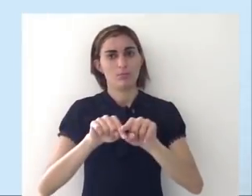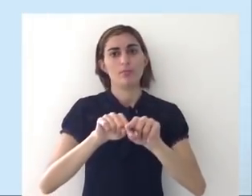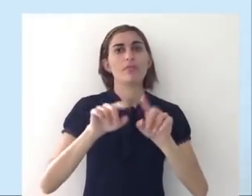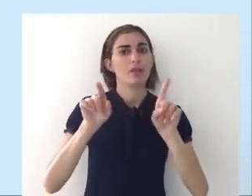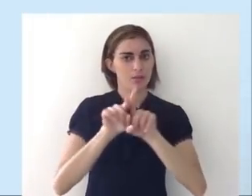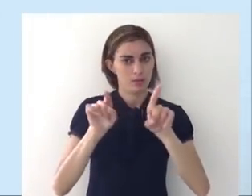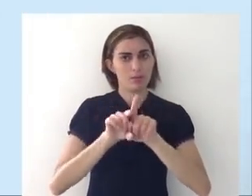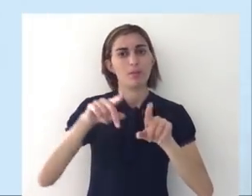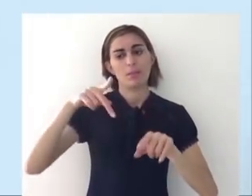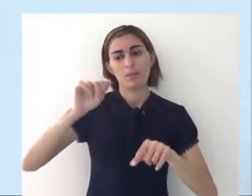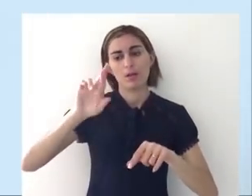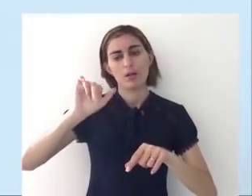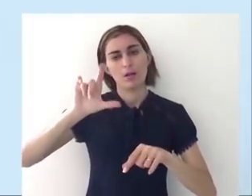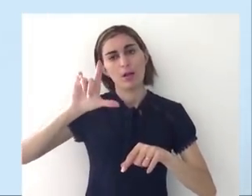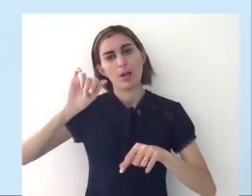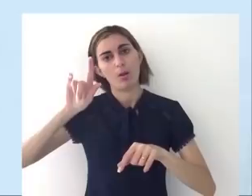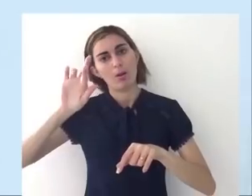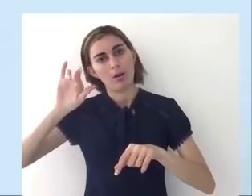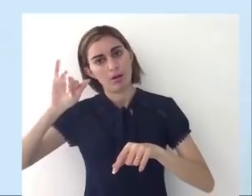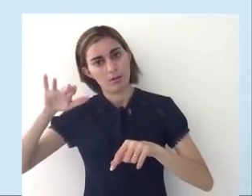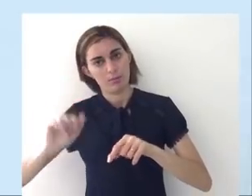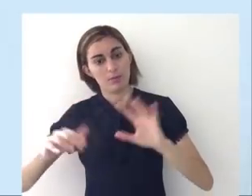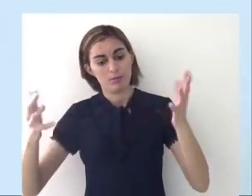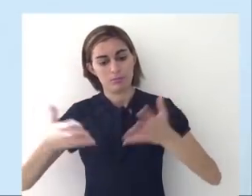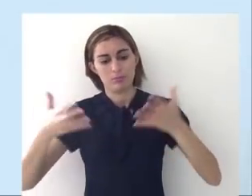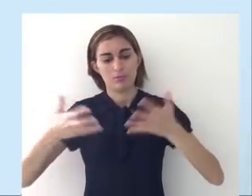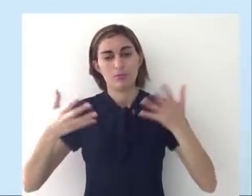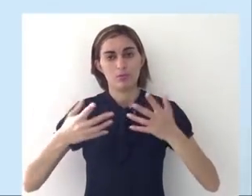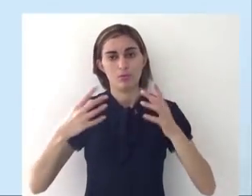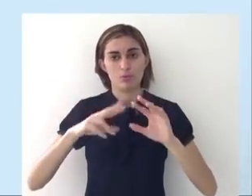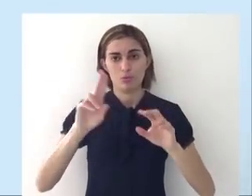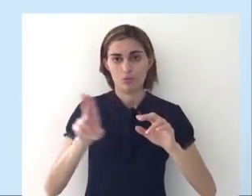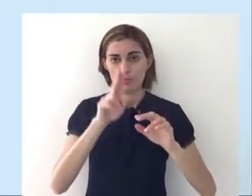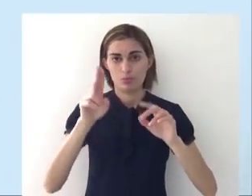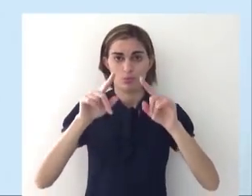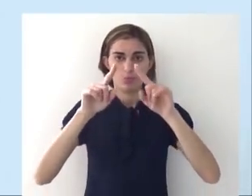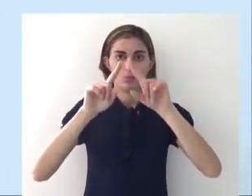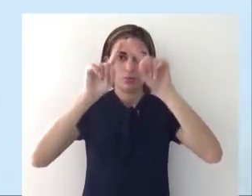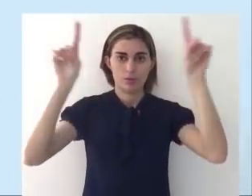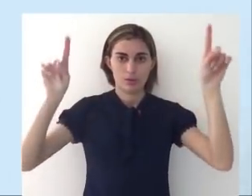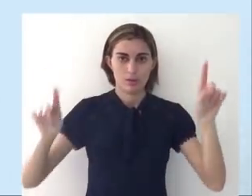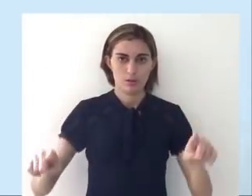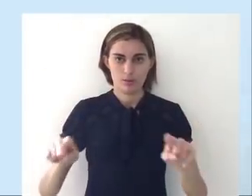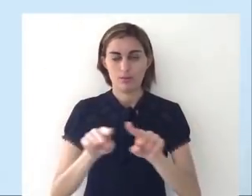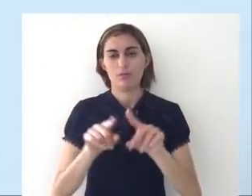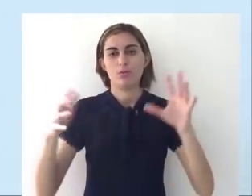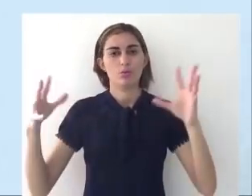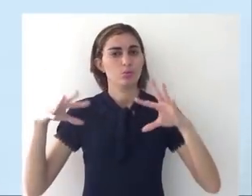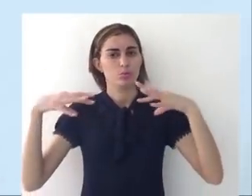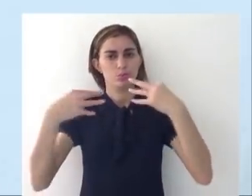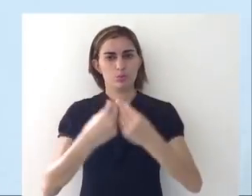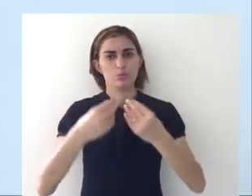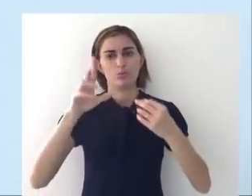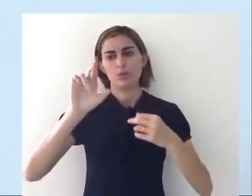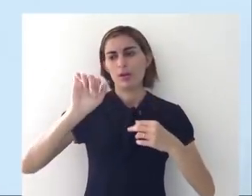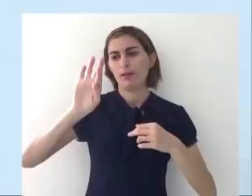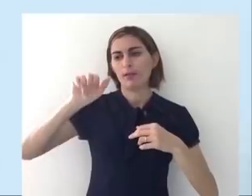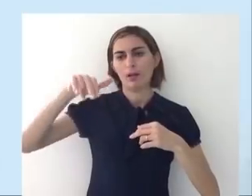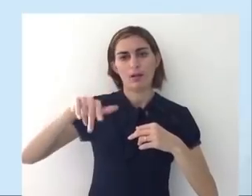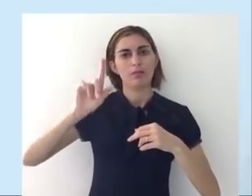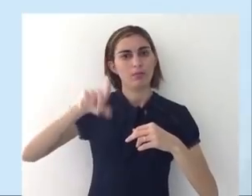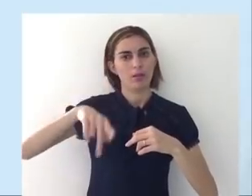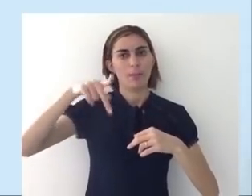todos retos, mas também é um paralelogramo, lembra disso. Então, agora, para os retângulos,